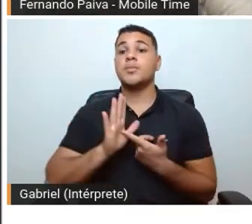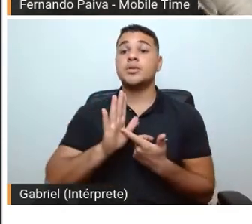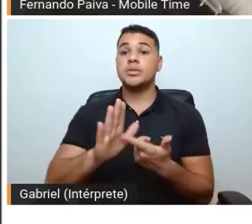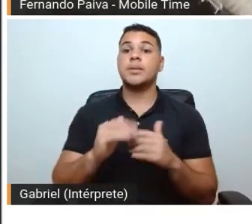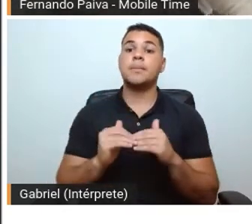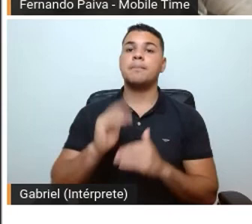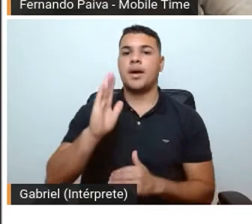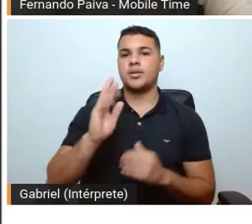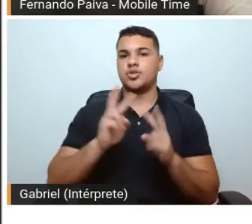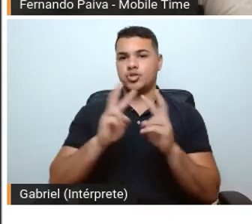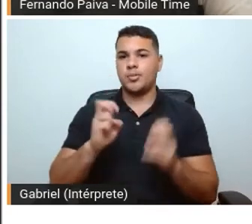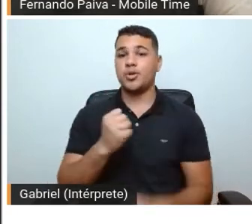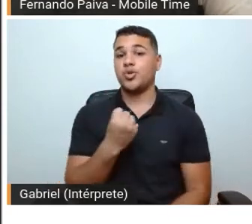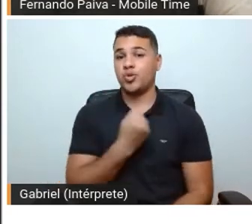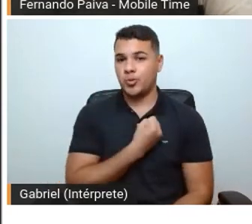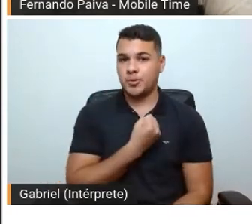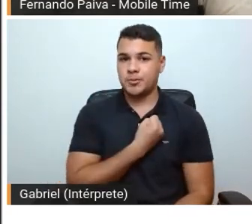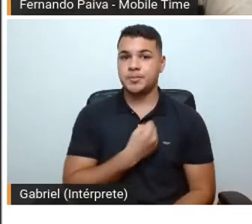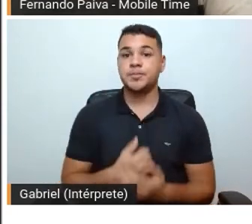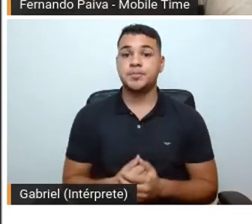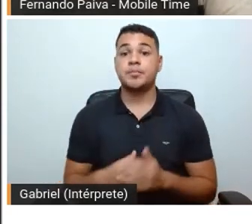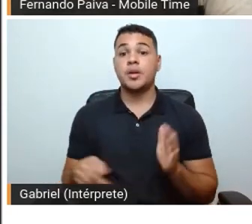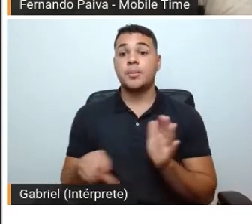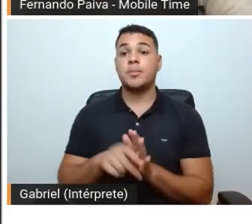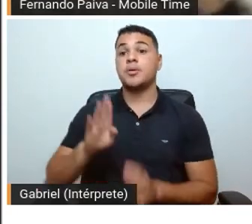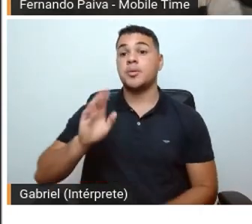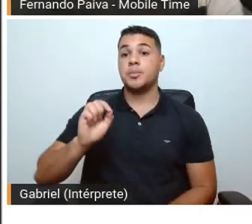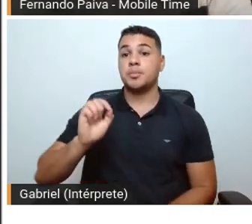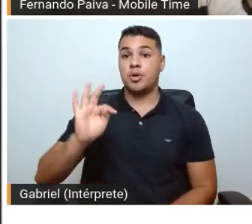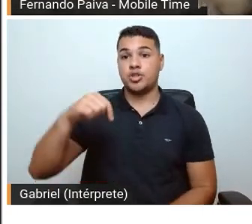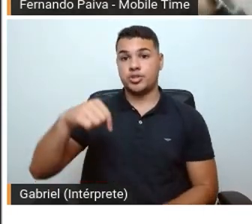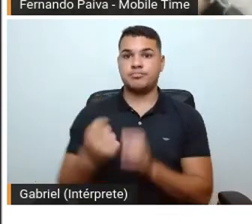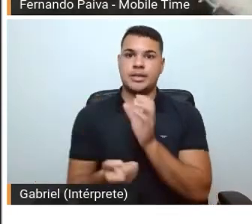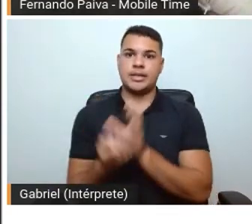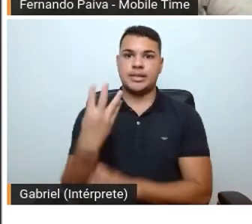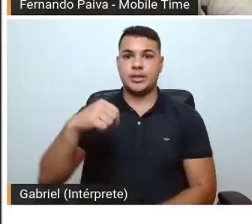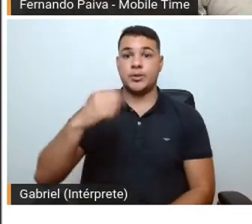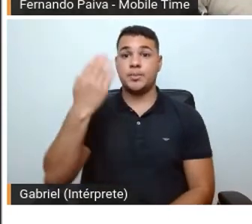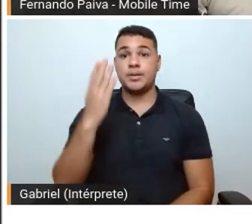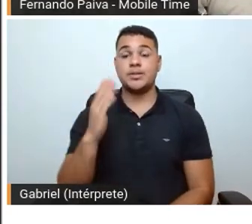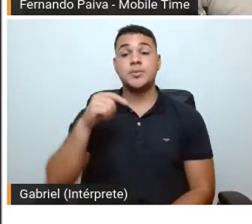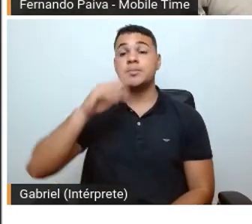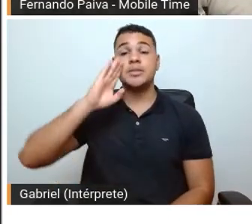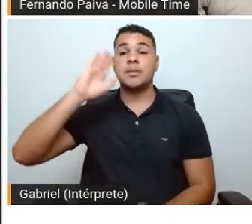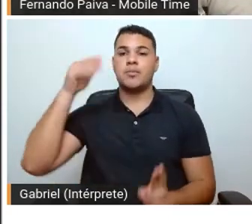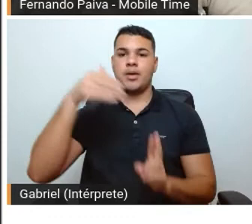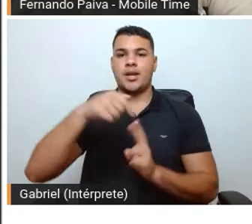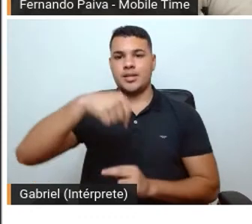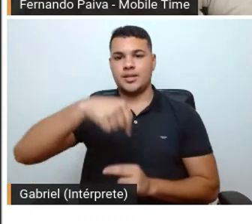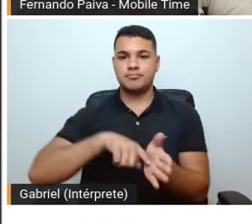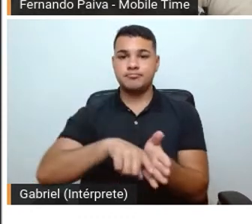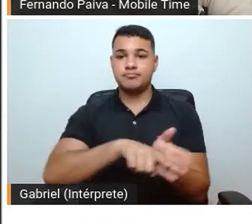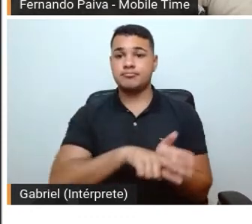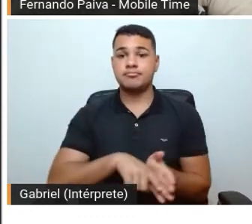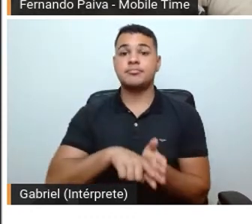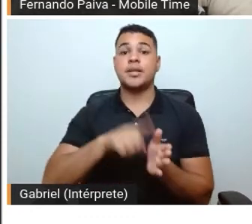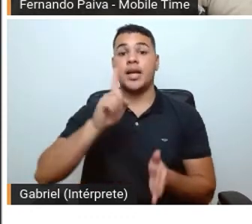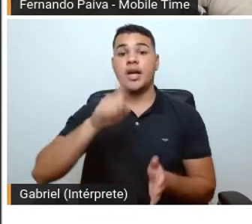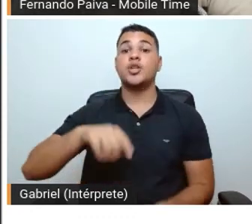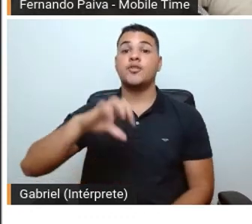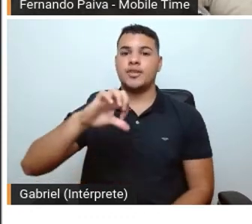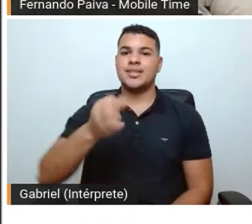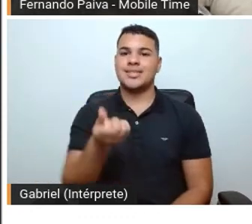dos lotes produzidos no Brasil segundo os respondentes da pesquisa até 96 e preso